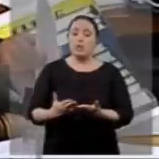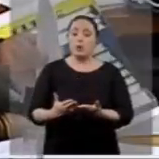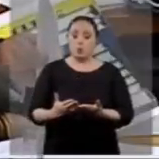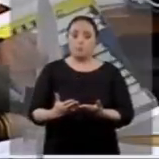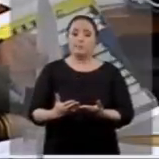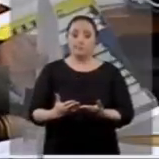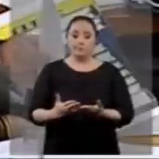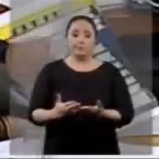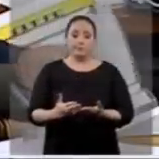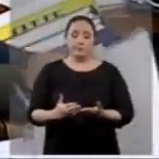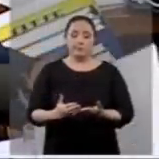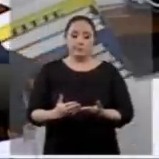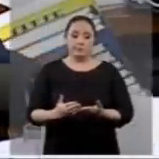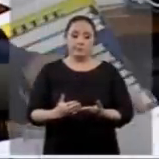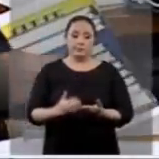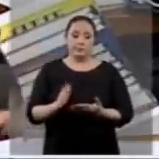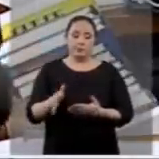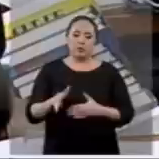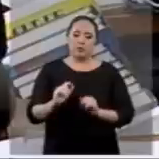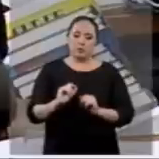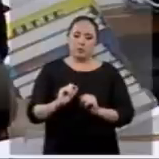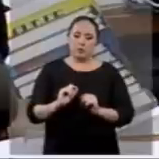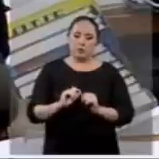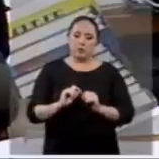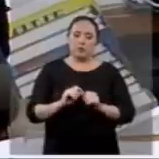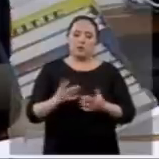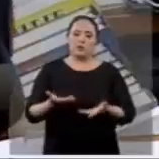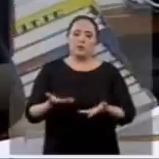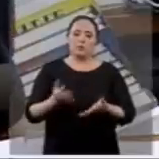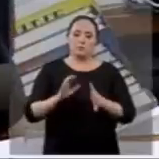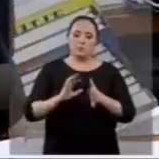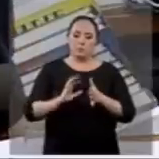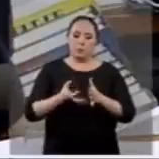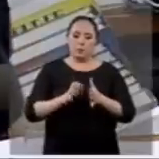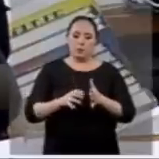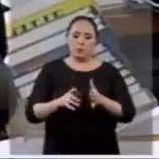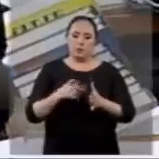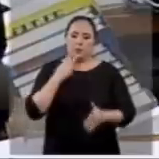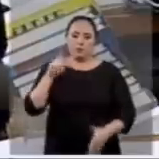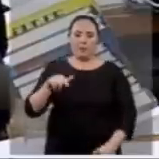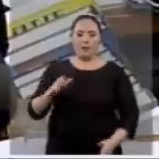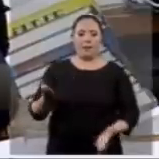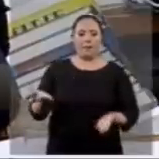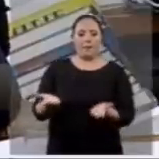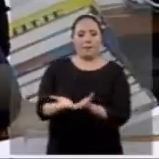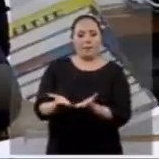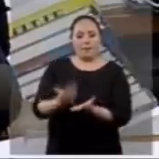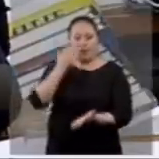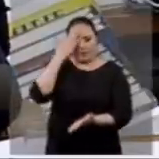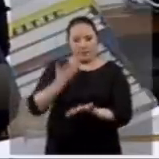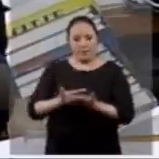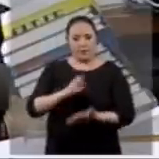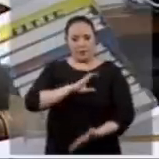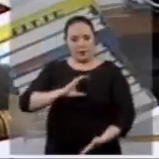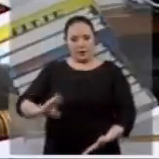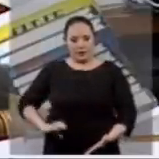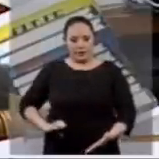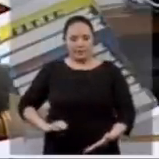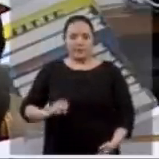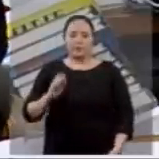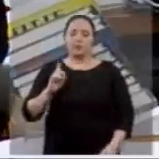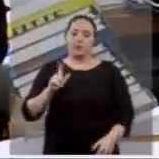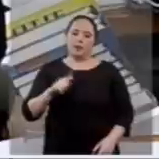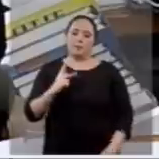que foi formalizado por um partido que se diz cristão, que é o Partido